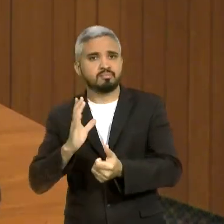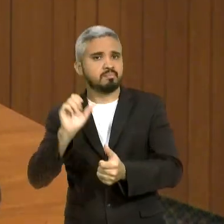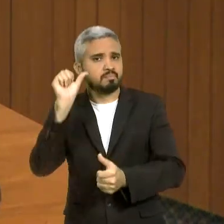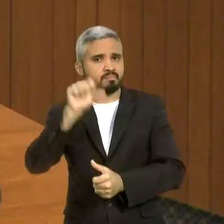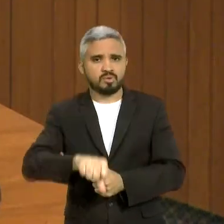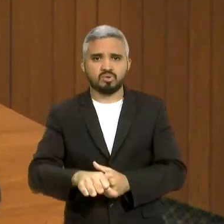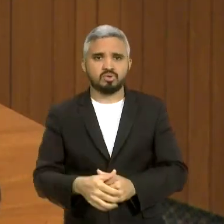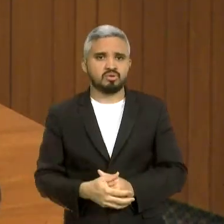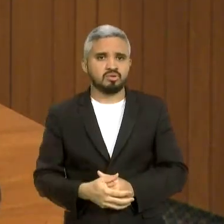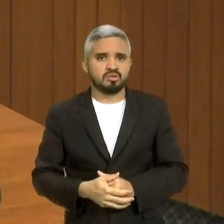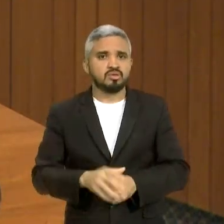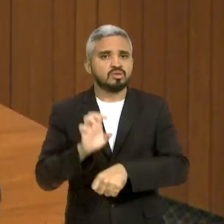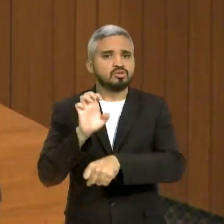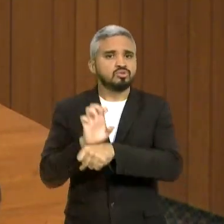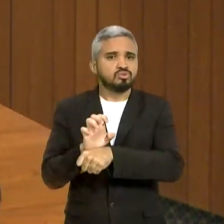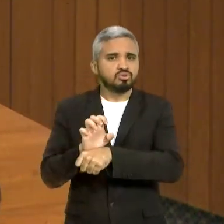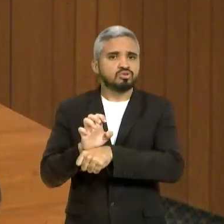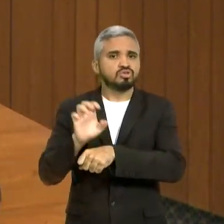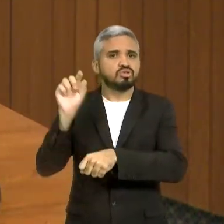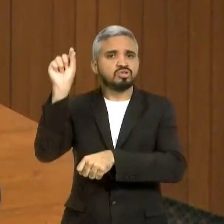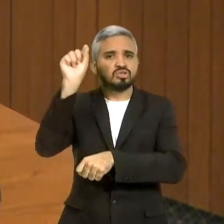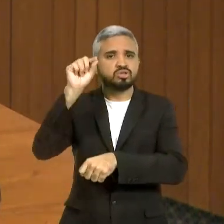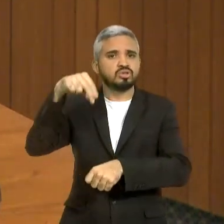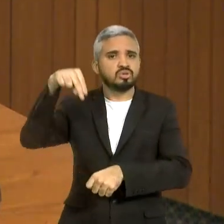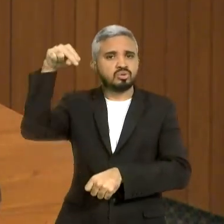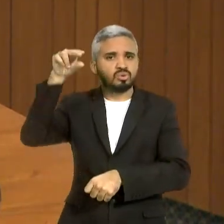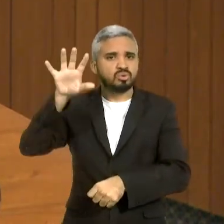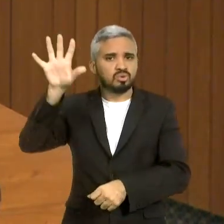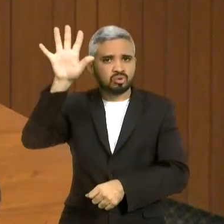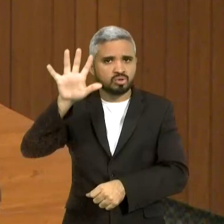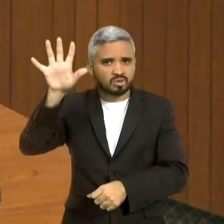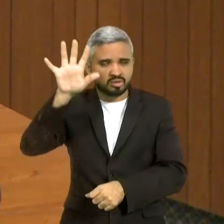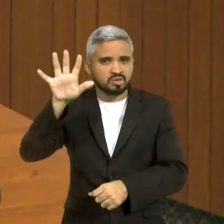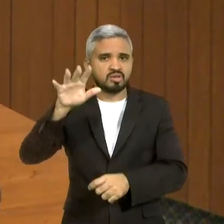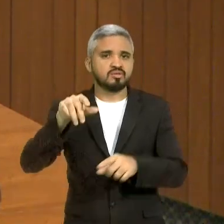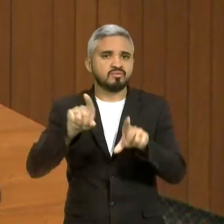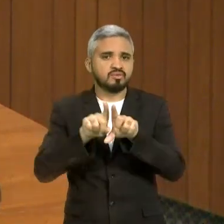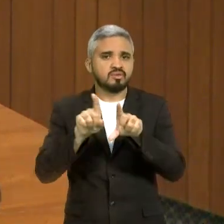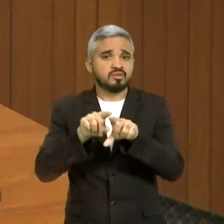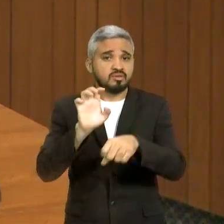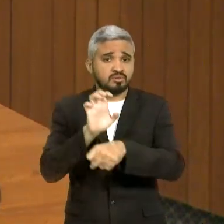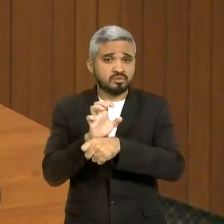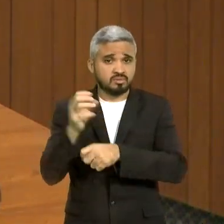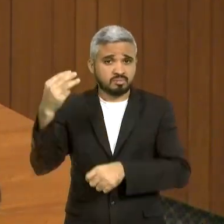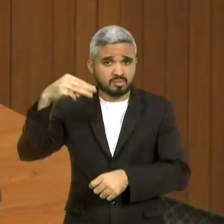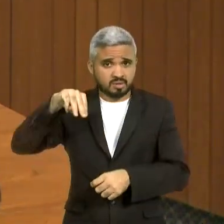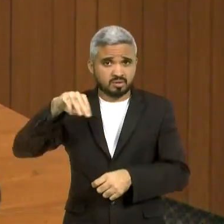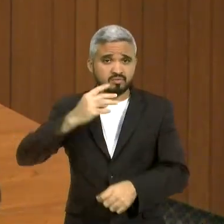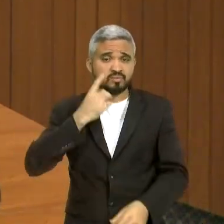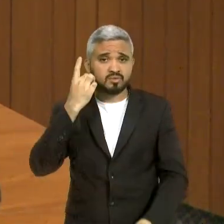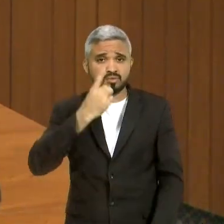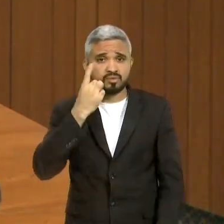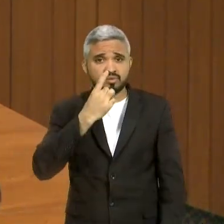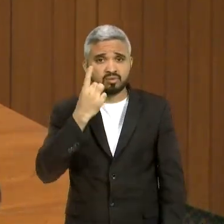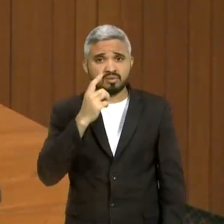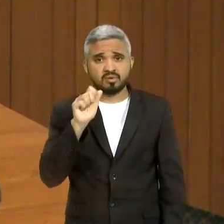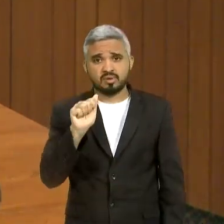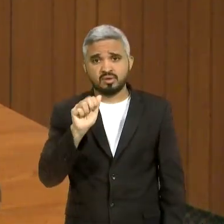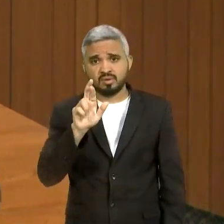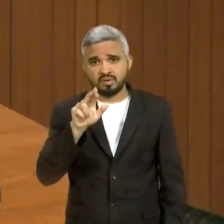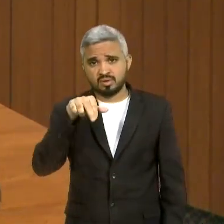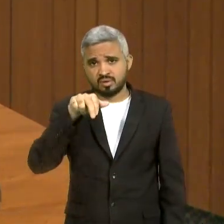Nordeste, especialmente aqui no Maranhão, que tem uma dívida histórica social aqui no nosso estado, como o deputado Arnaldo criou a Frente de Combate à Pobreza